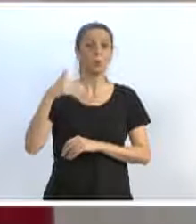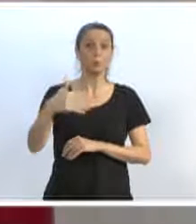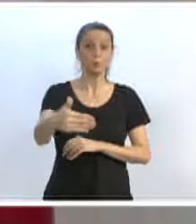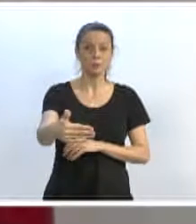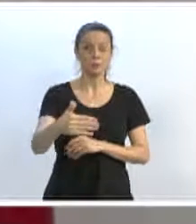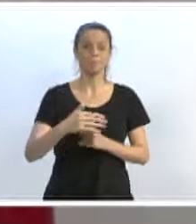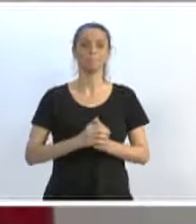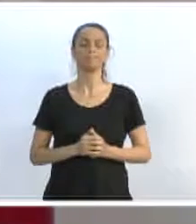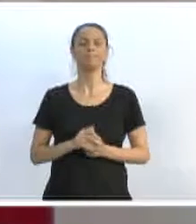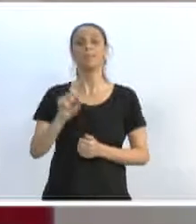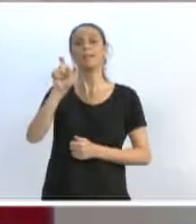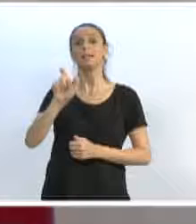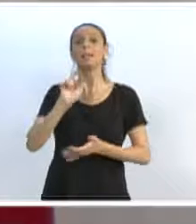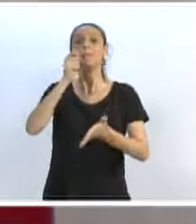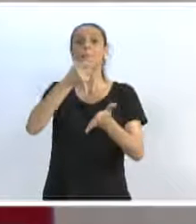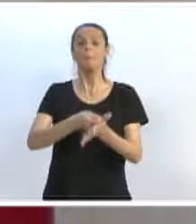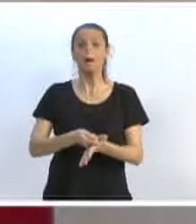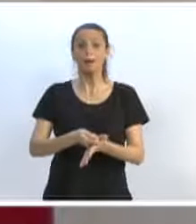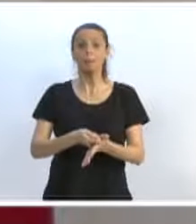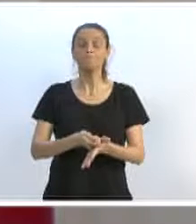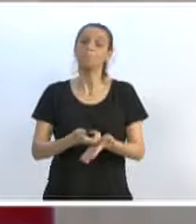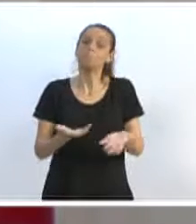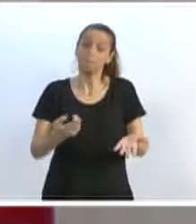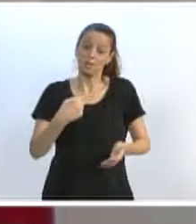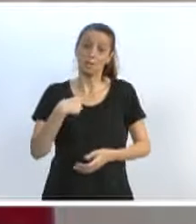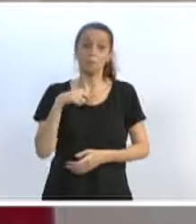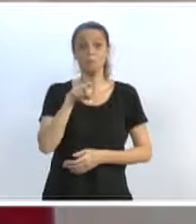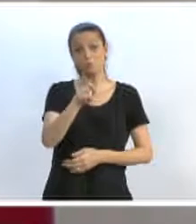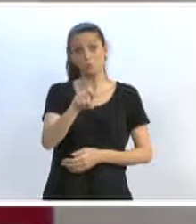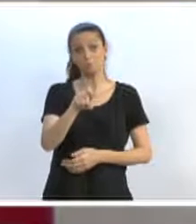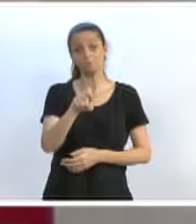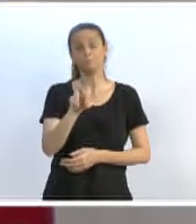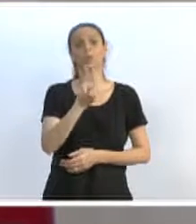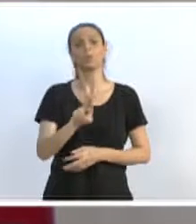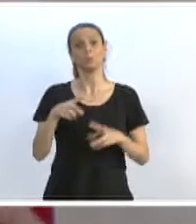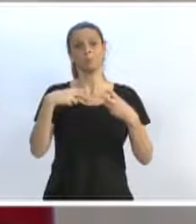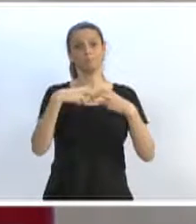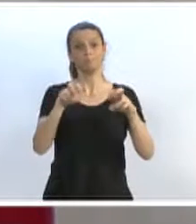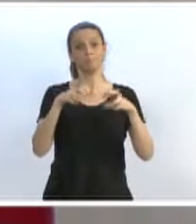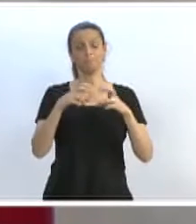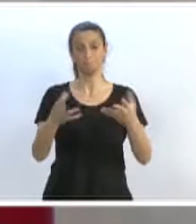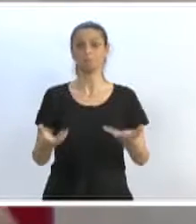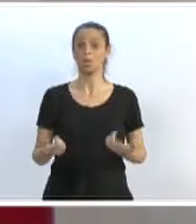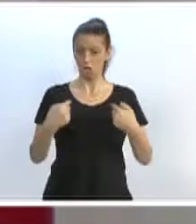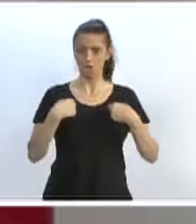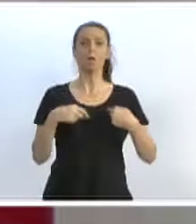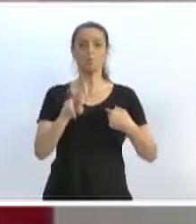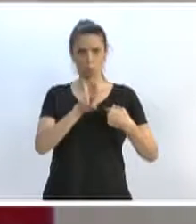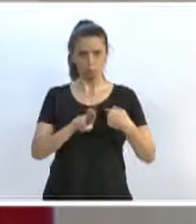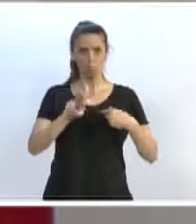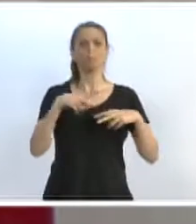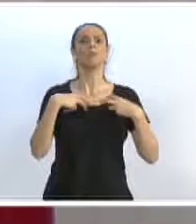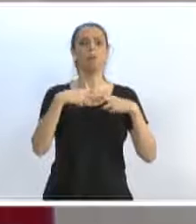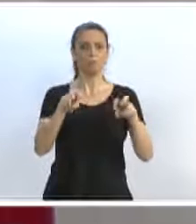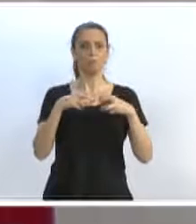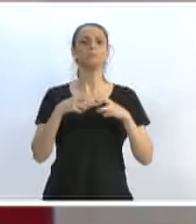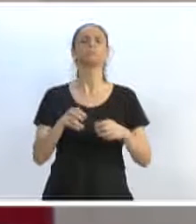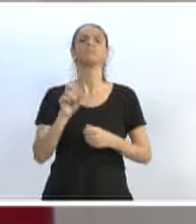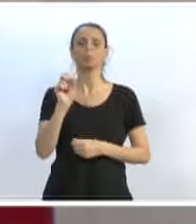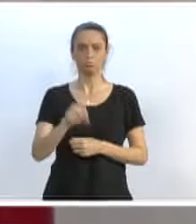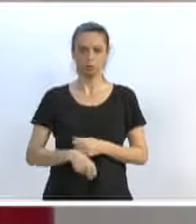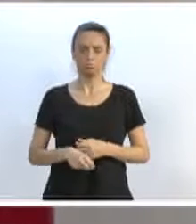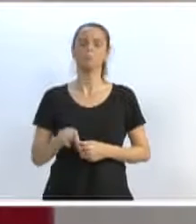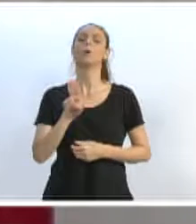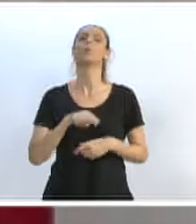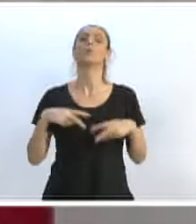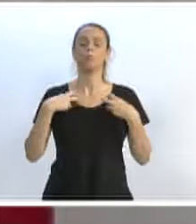E quem paga essa conta? Você e eu que usamos o transporte coletivo. Eu posso dizer porque eu uso frequentemente também o